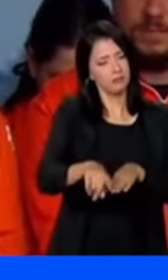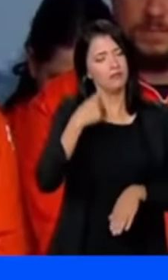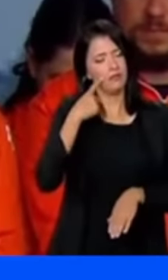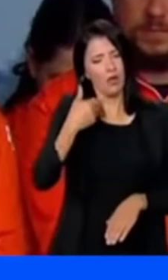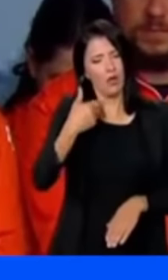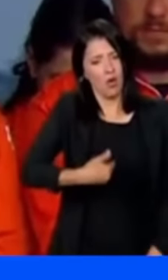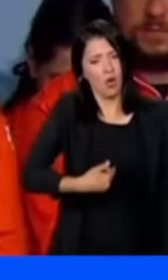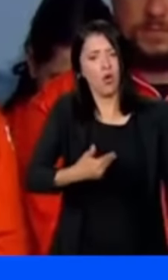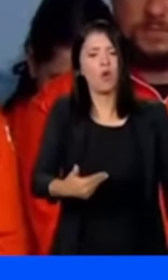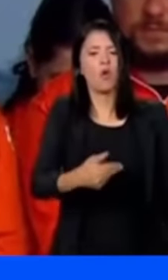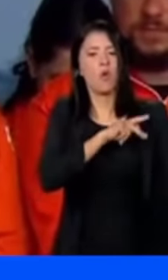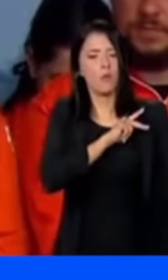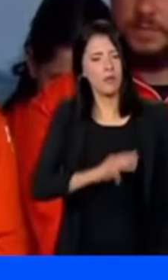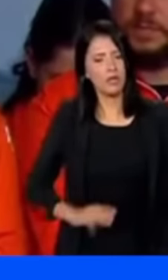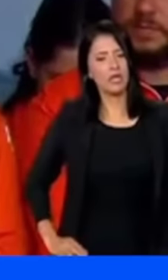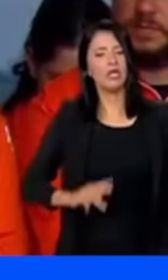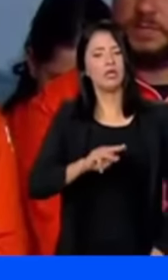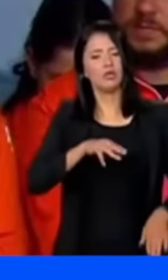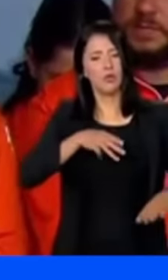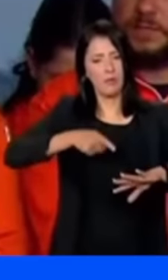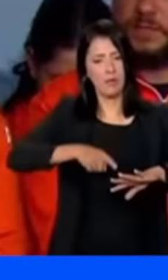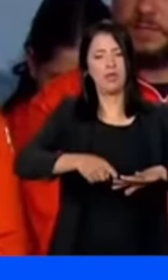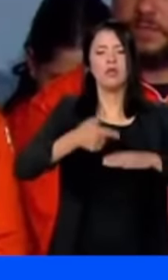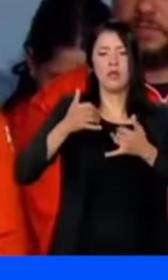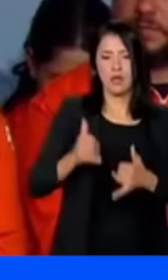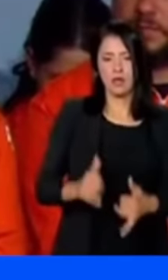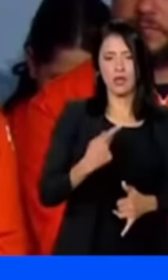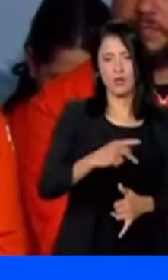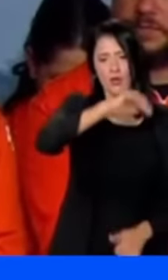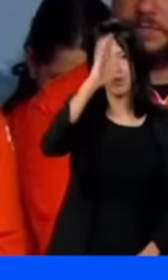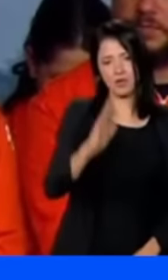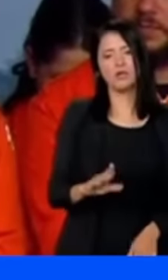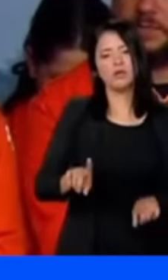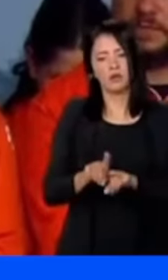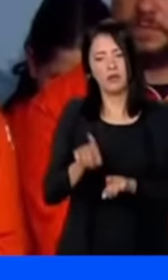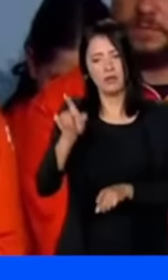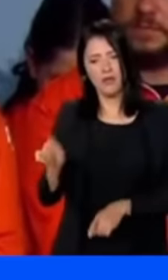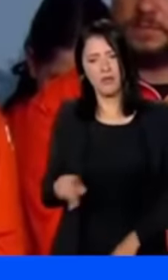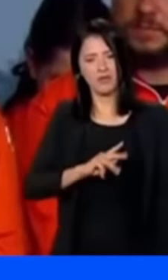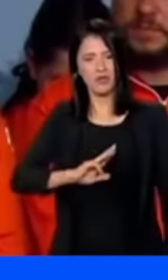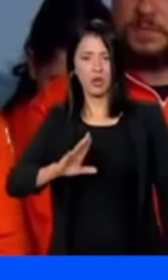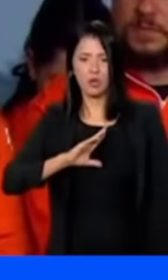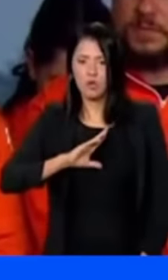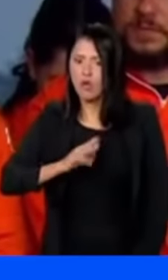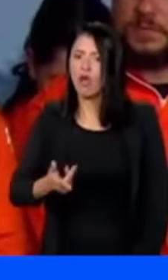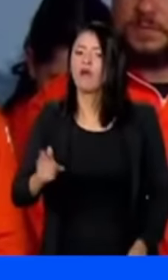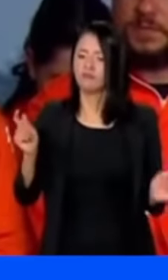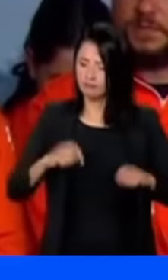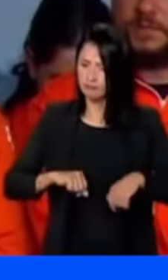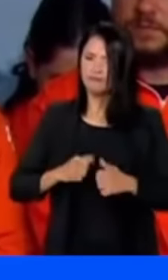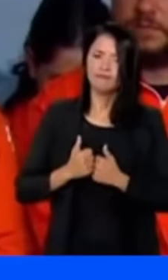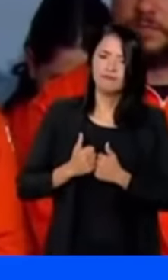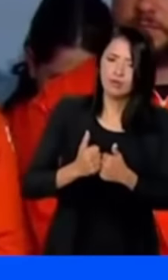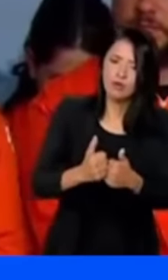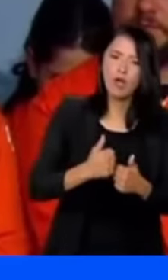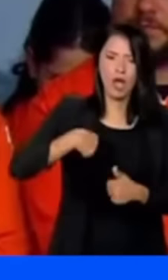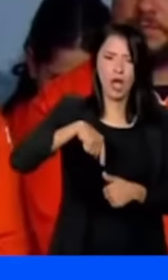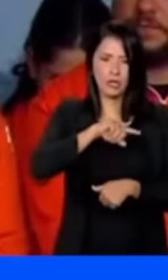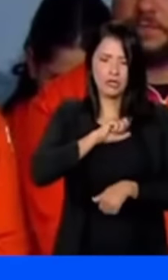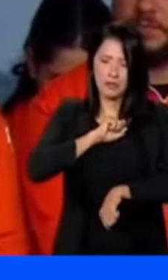Brasil, contem com a coragem do presidente Lula. Não nos curvaremos diante de quem